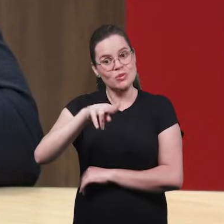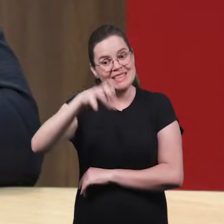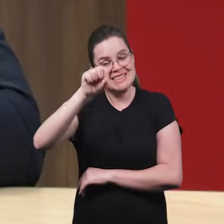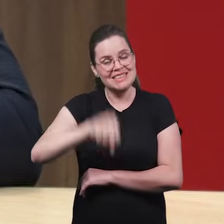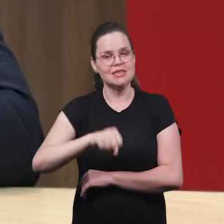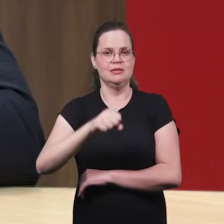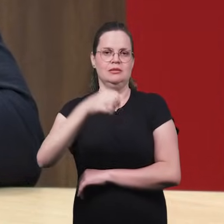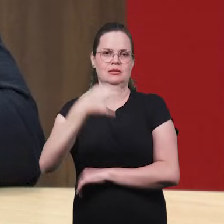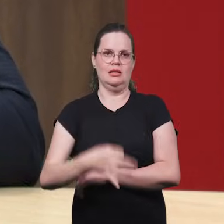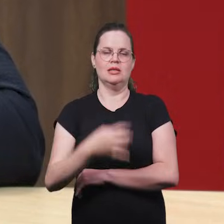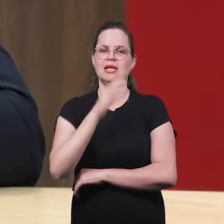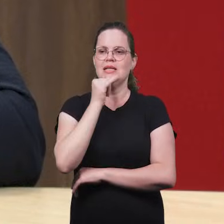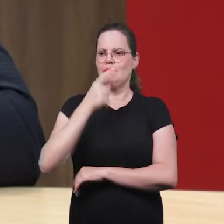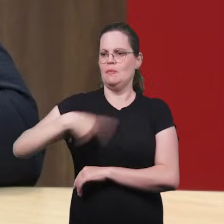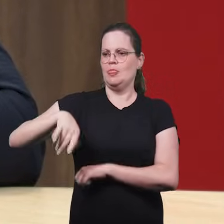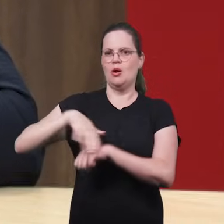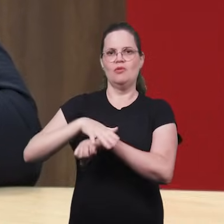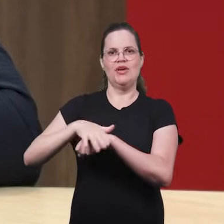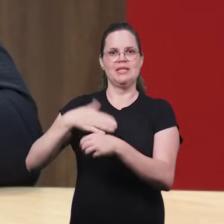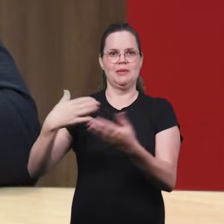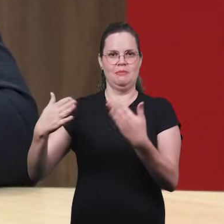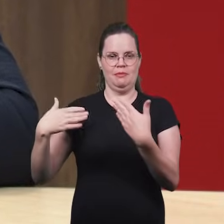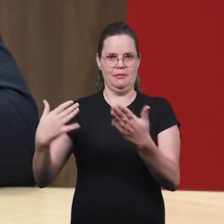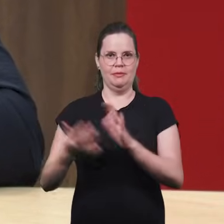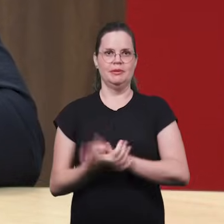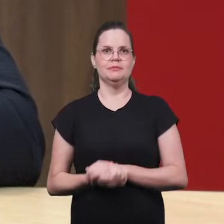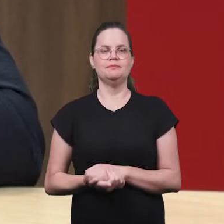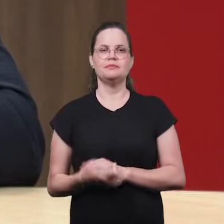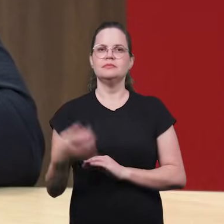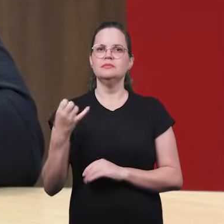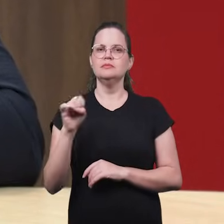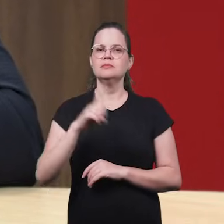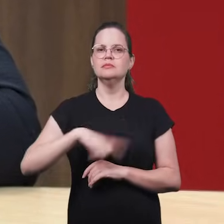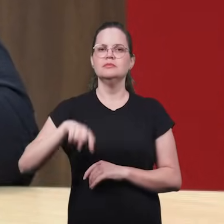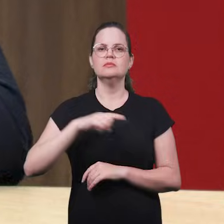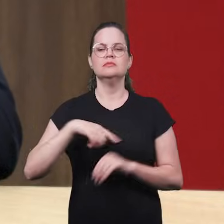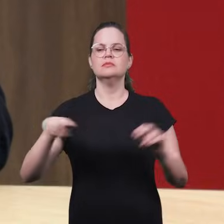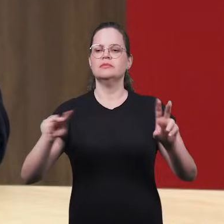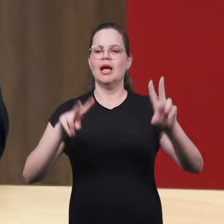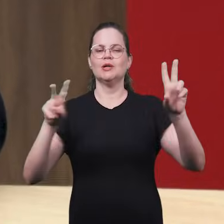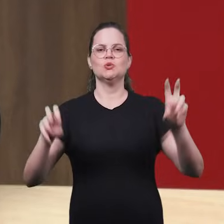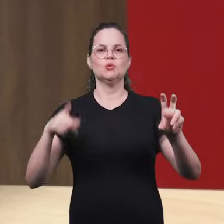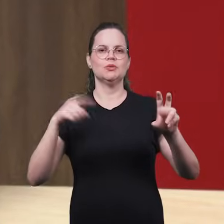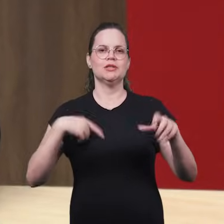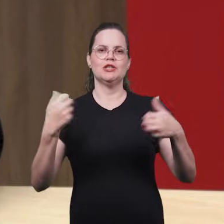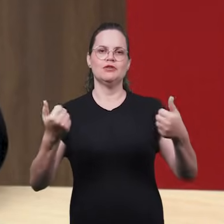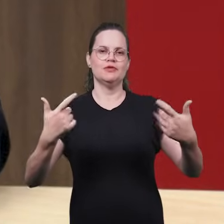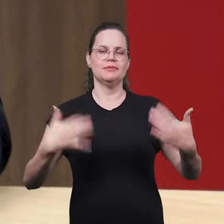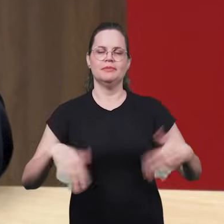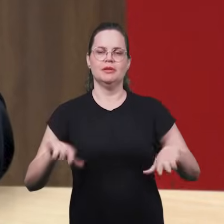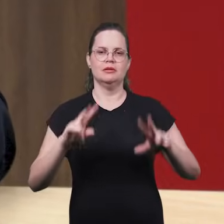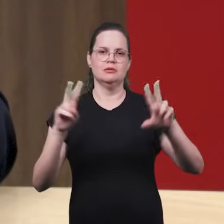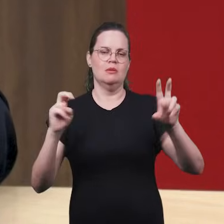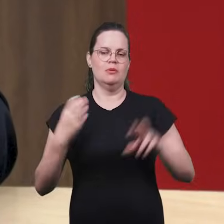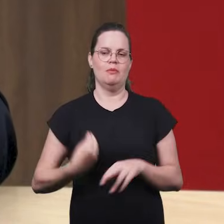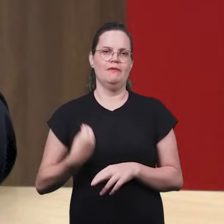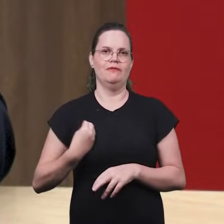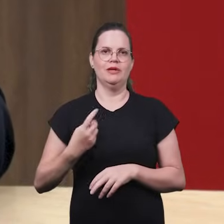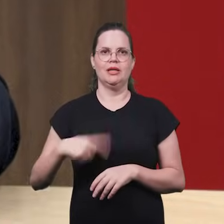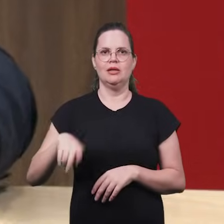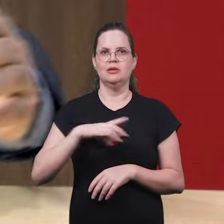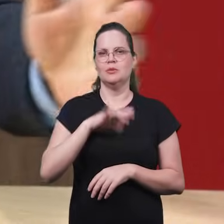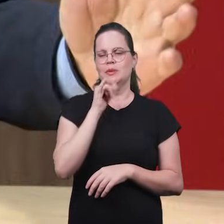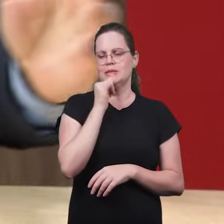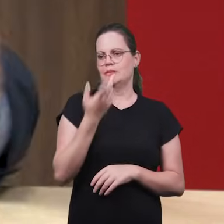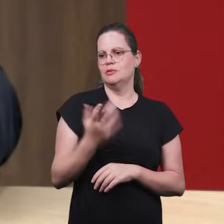aqui conversando, por exemplo, e se nós falarmos sobre um determinado aspecto da vida, né,